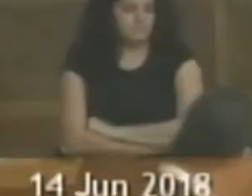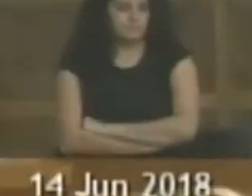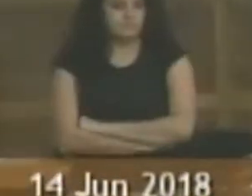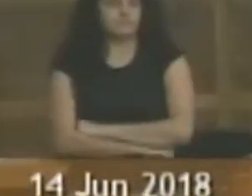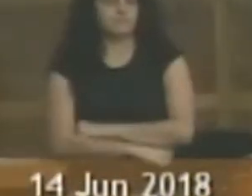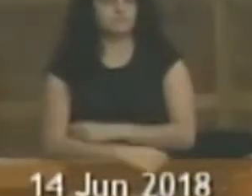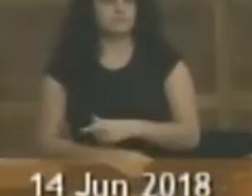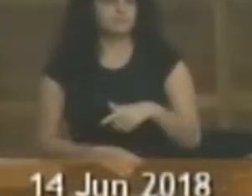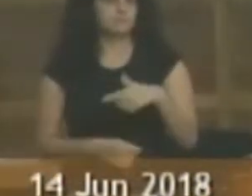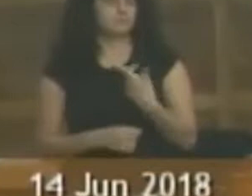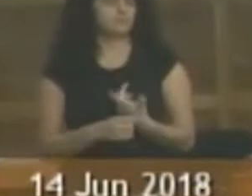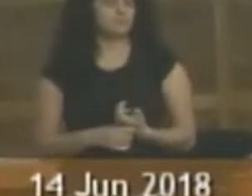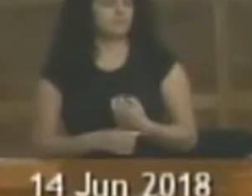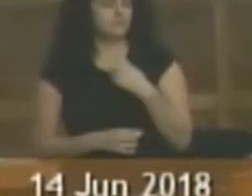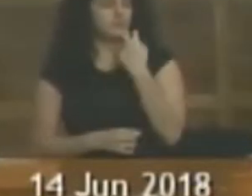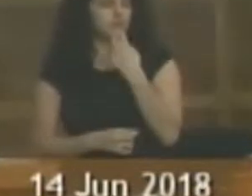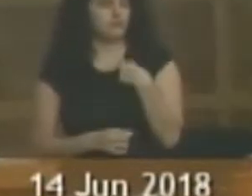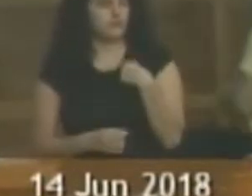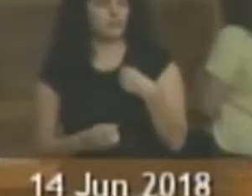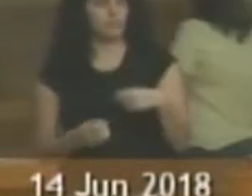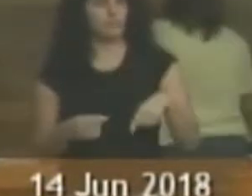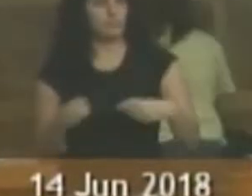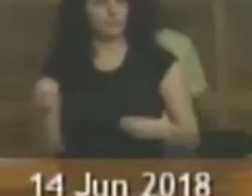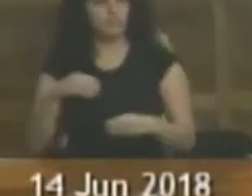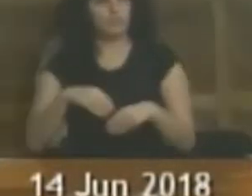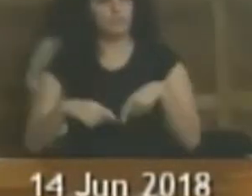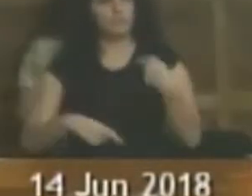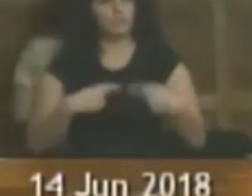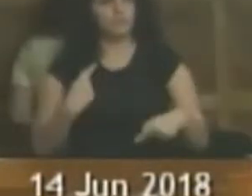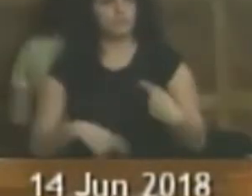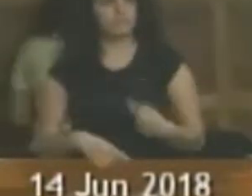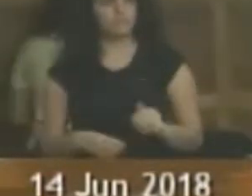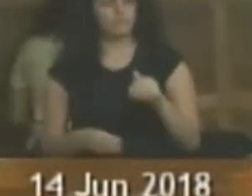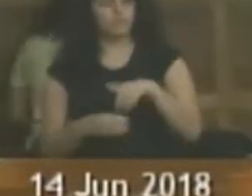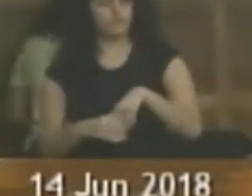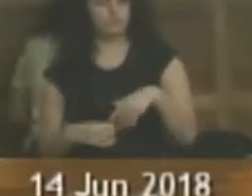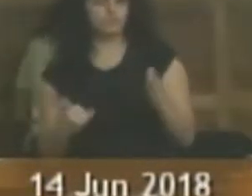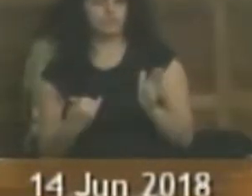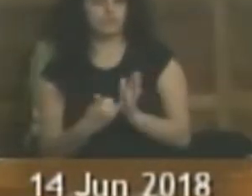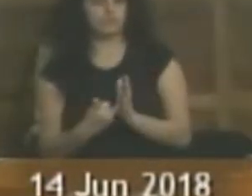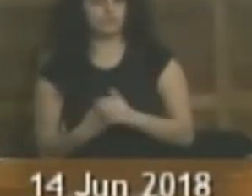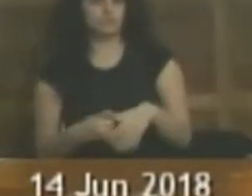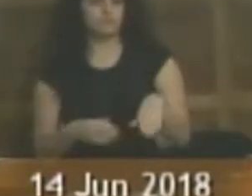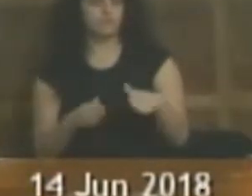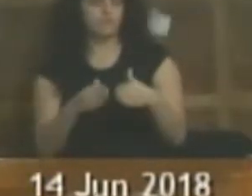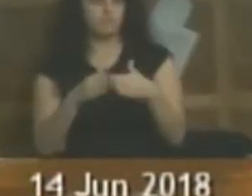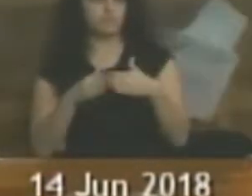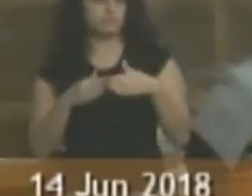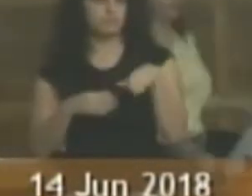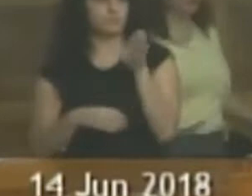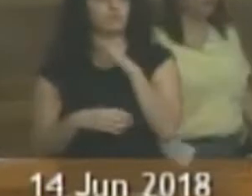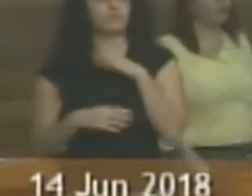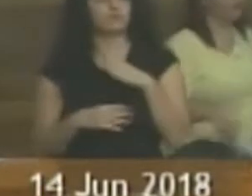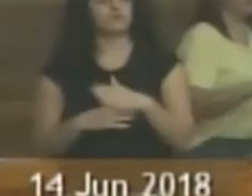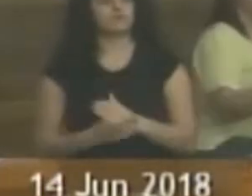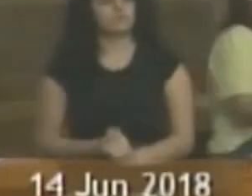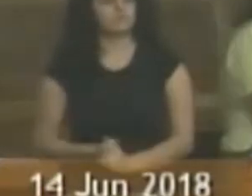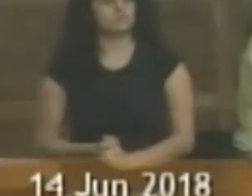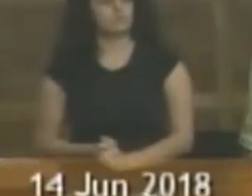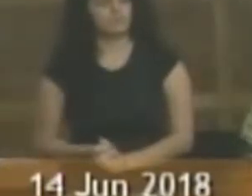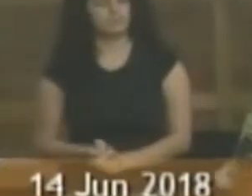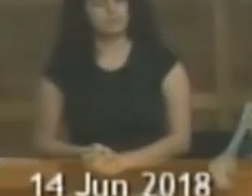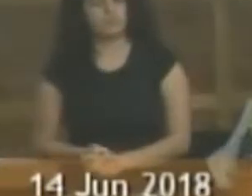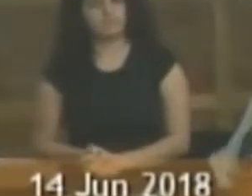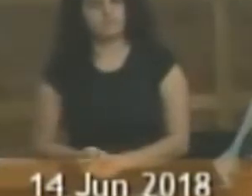Não havendo mais oradores pelo expediente, colocarei em discussão e votação os requerimentos verbais que solicitaram regime de urgência.